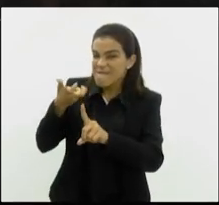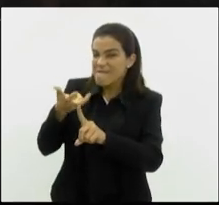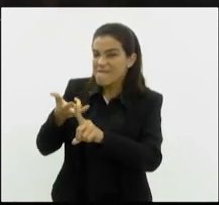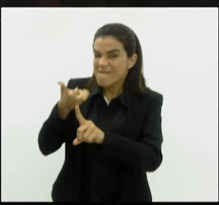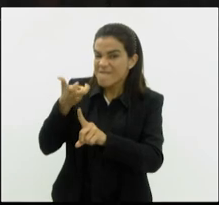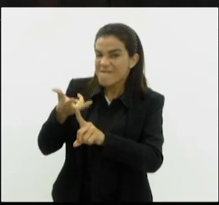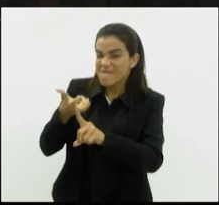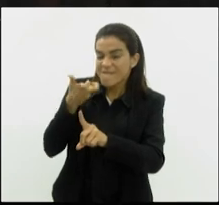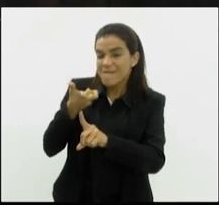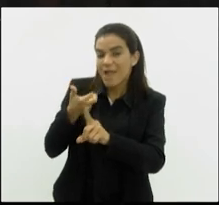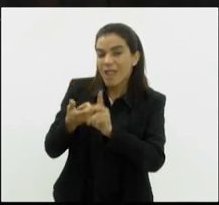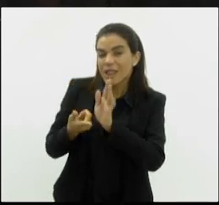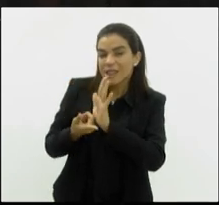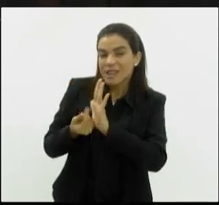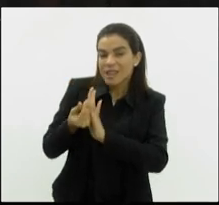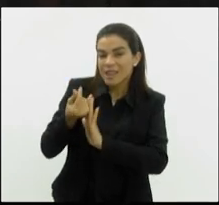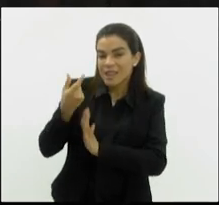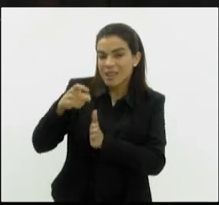dessas taxas